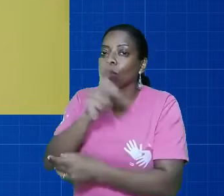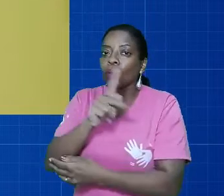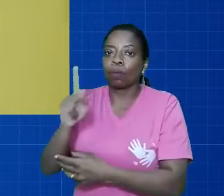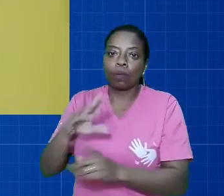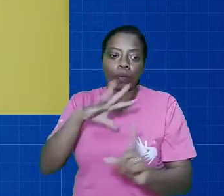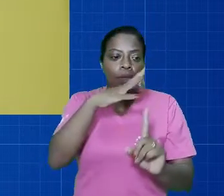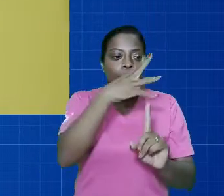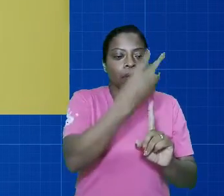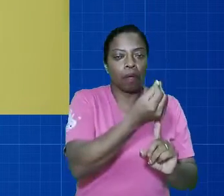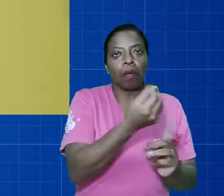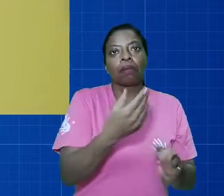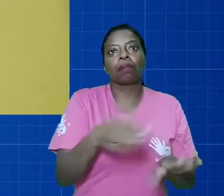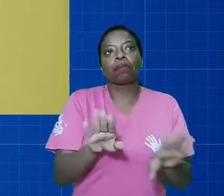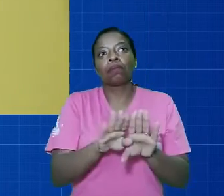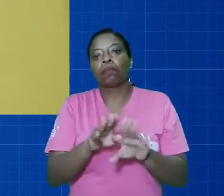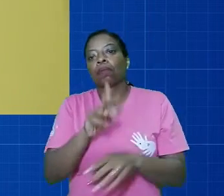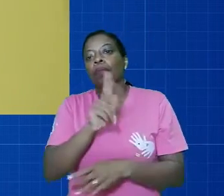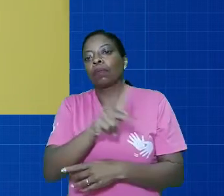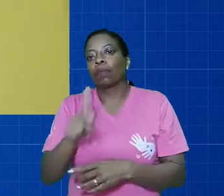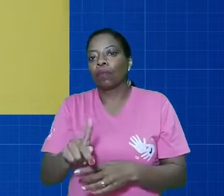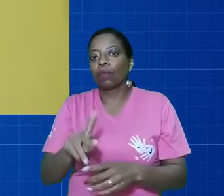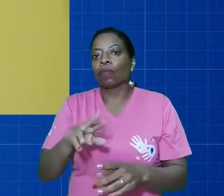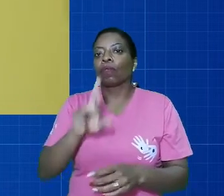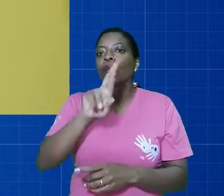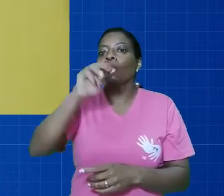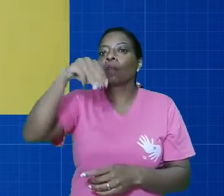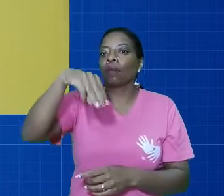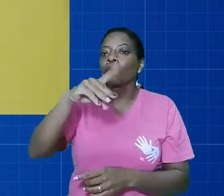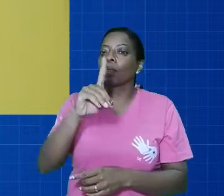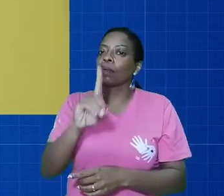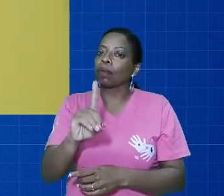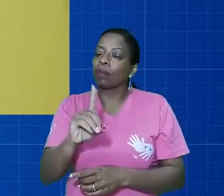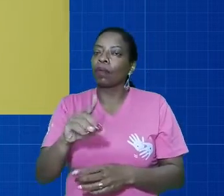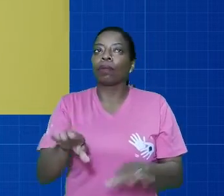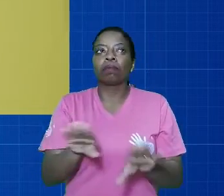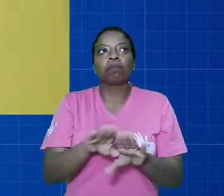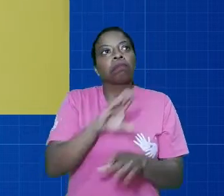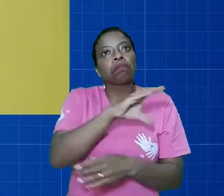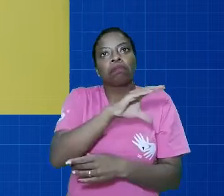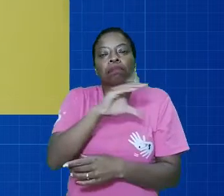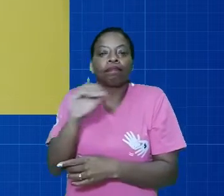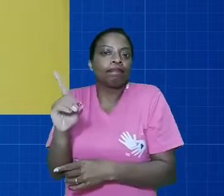os coordenadores, eu acho que todas as pessoas que passaram por ali tinham